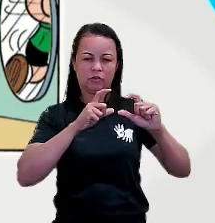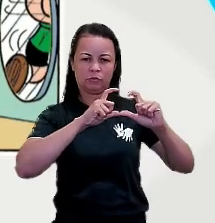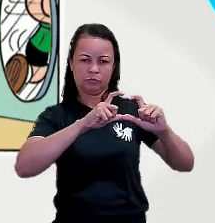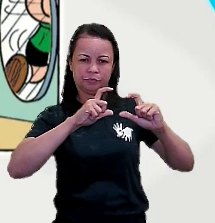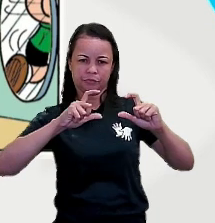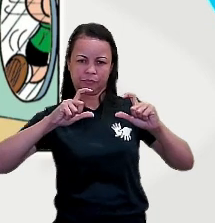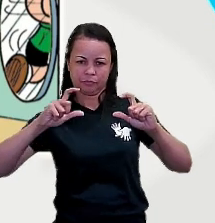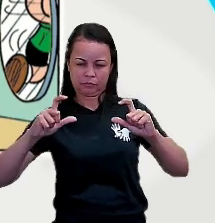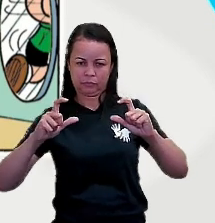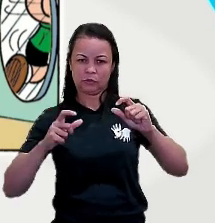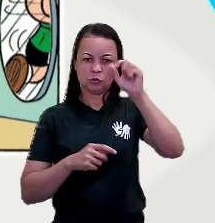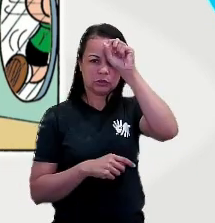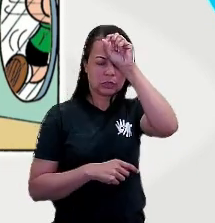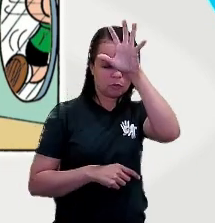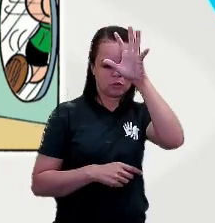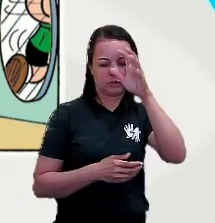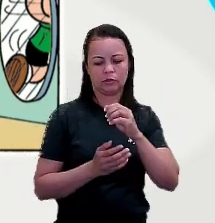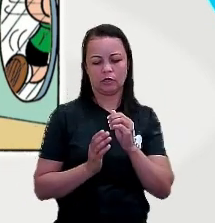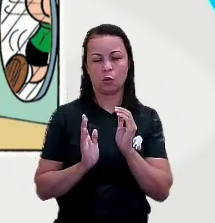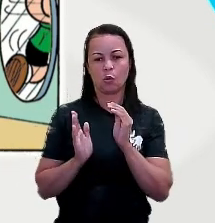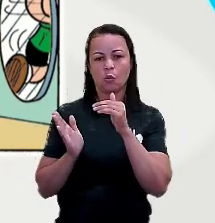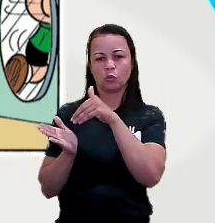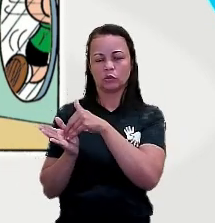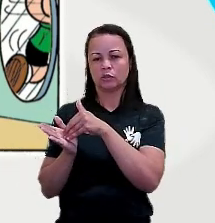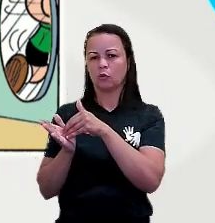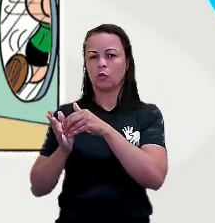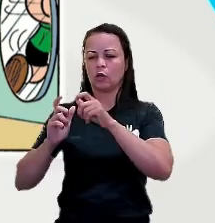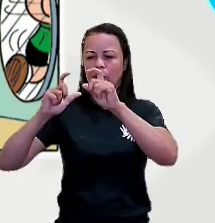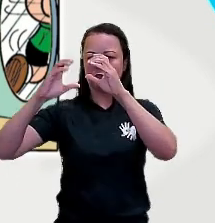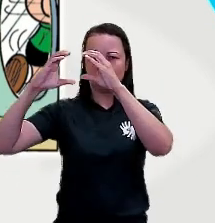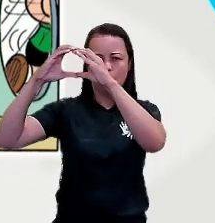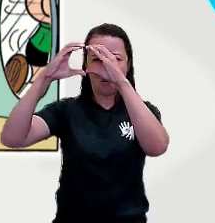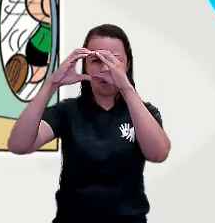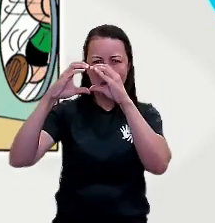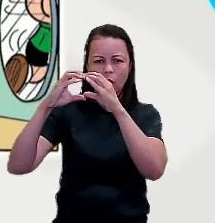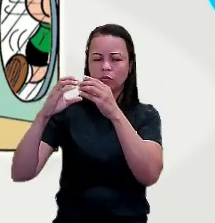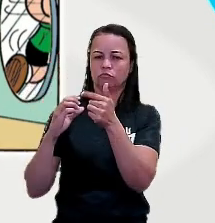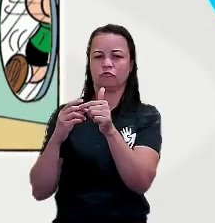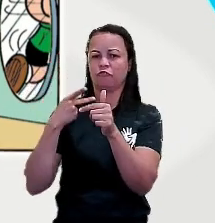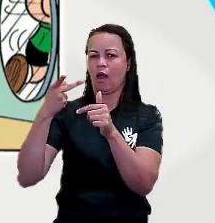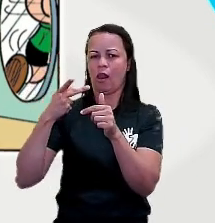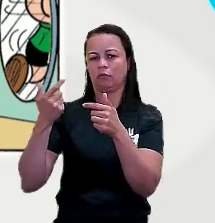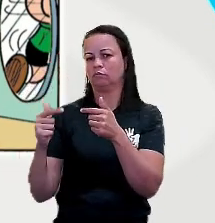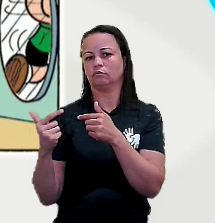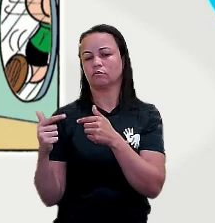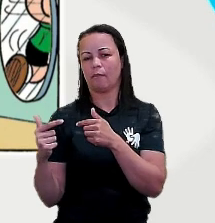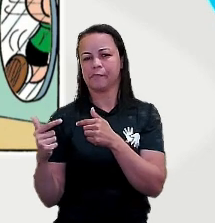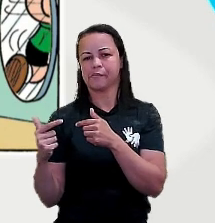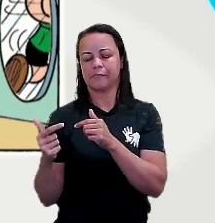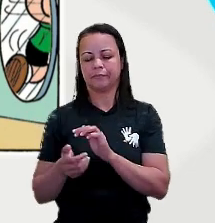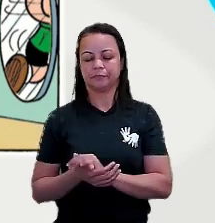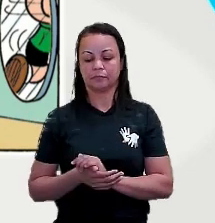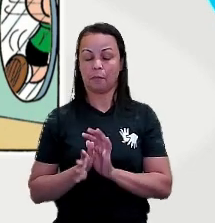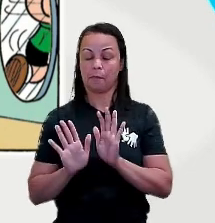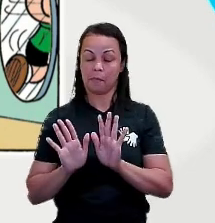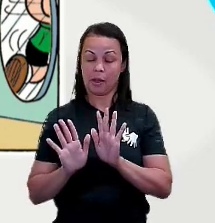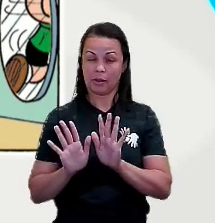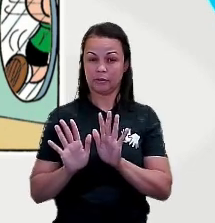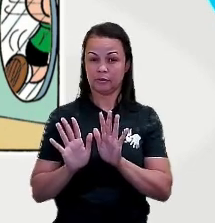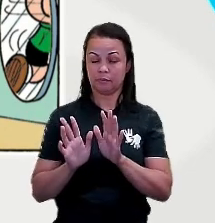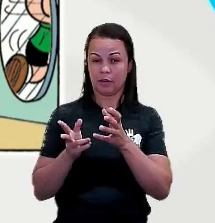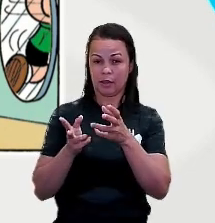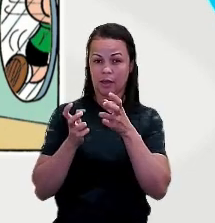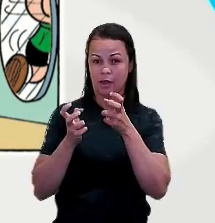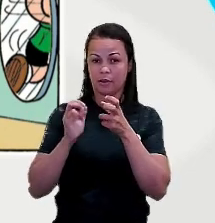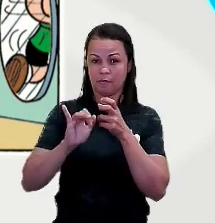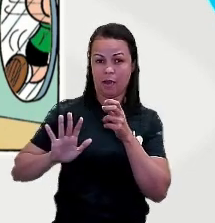do Cebolinha. O último quadrinho não tem balão, não tem fala. Mas, pela imagem, a